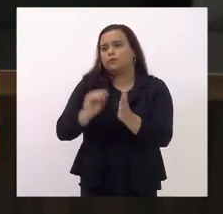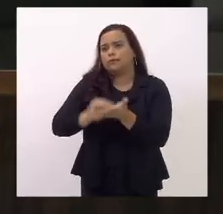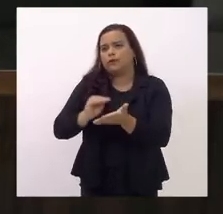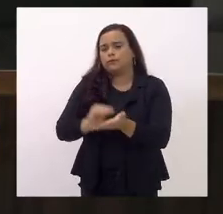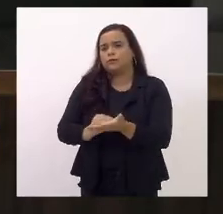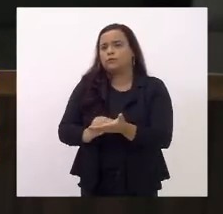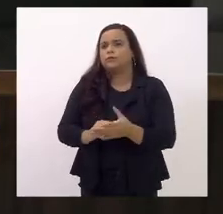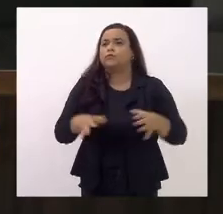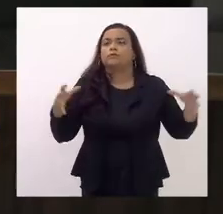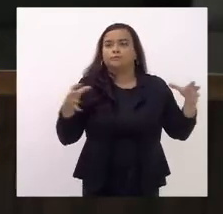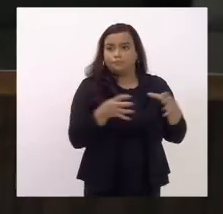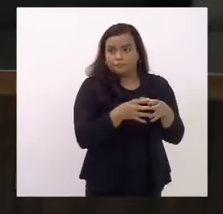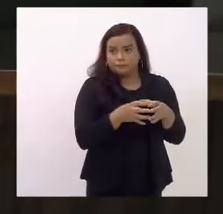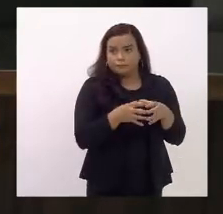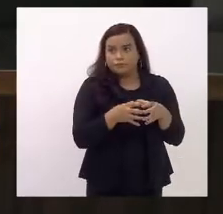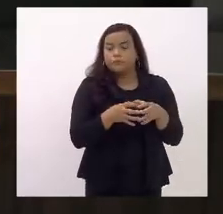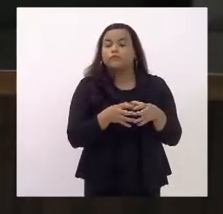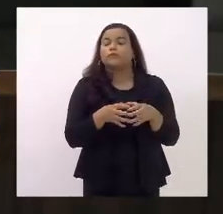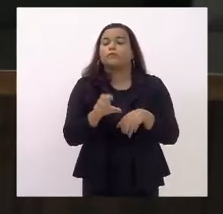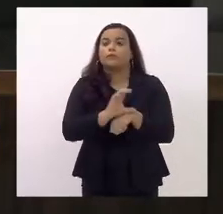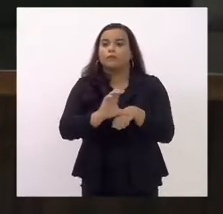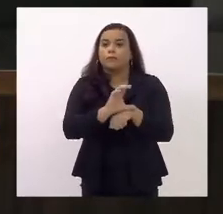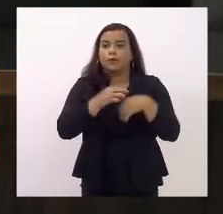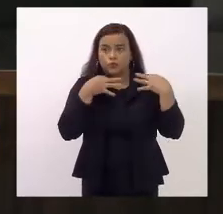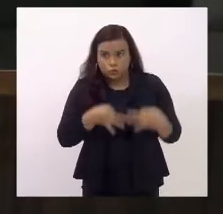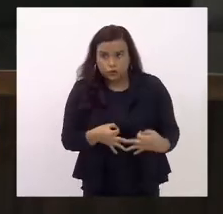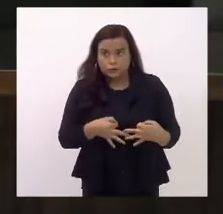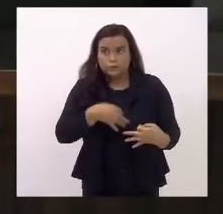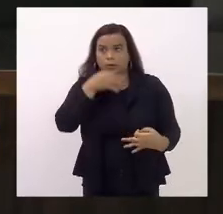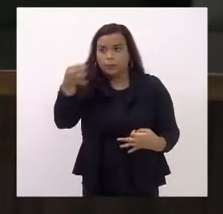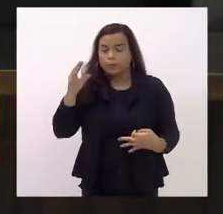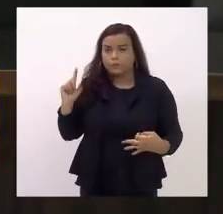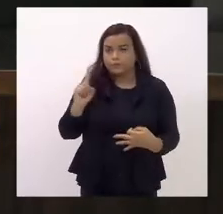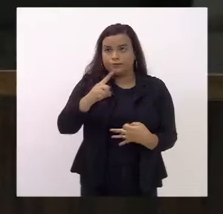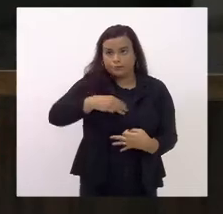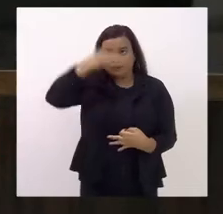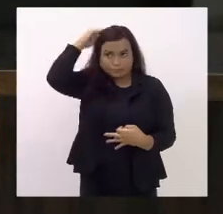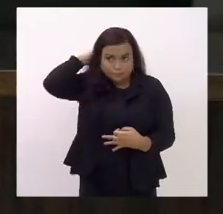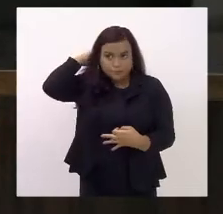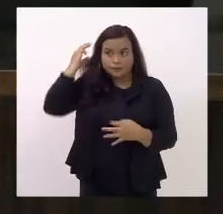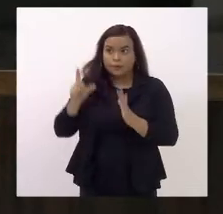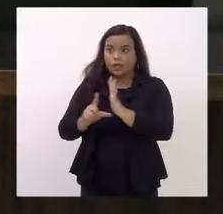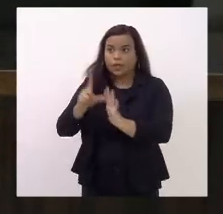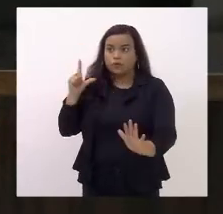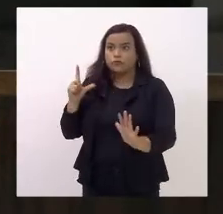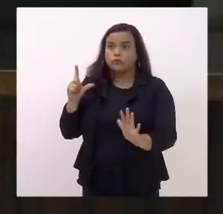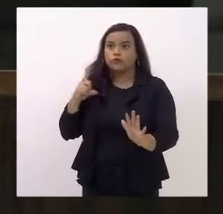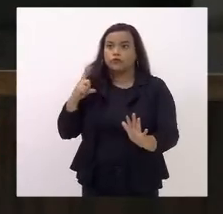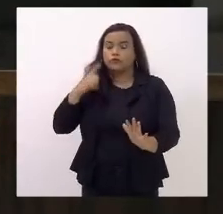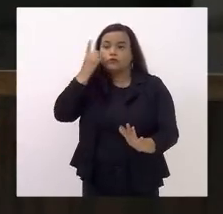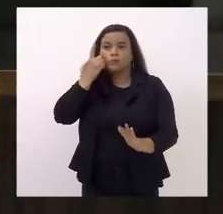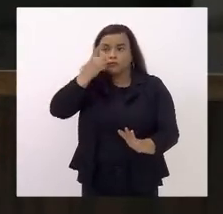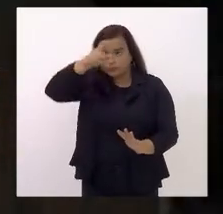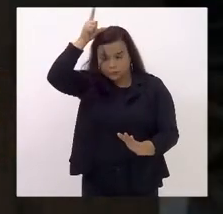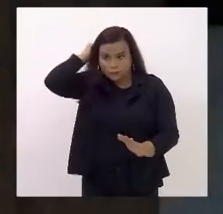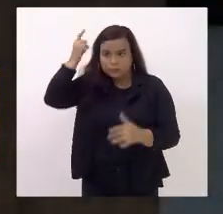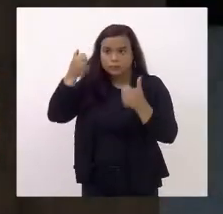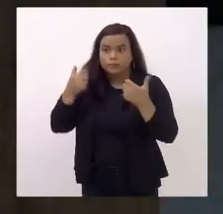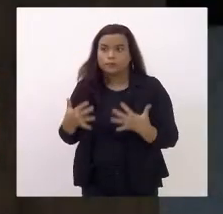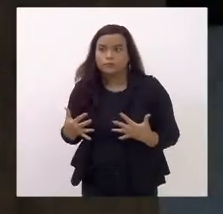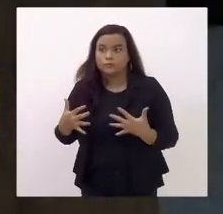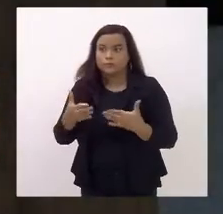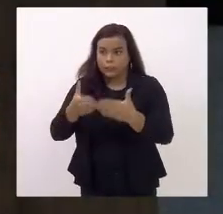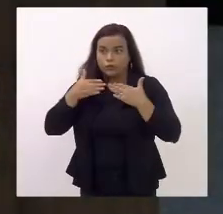Pela Comissão de Constituição e Justiça, deputado Márcio Pacheco. Antes, porém, deputado Luiz Paulo. É uma questão,